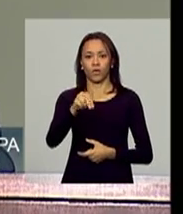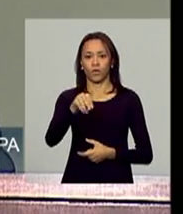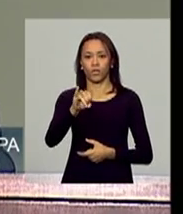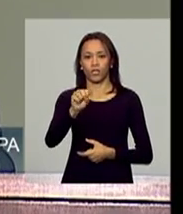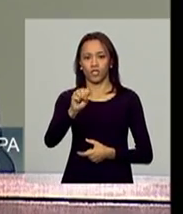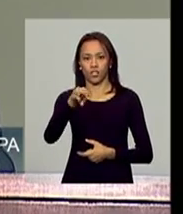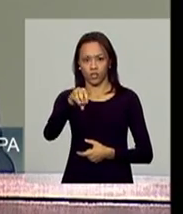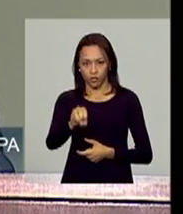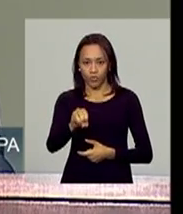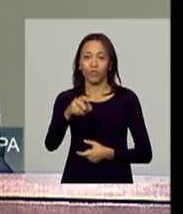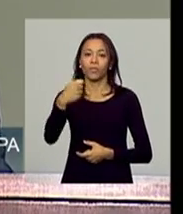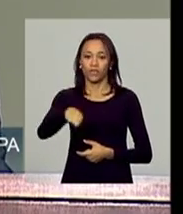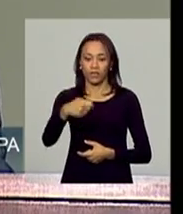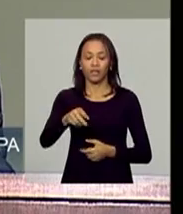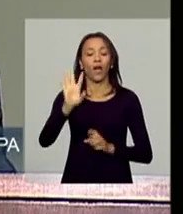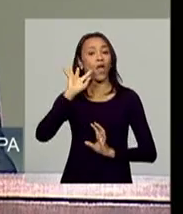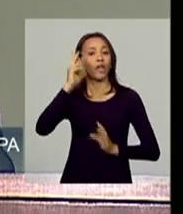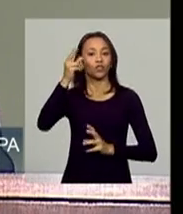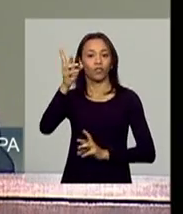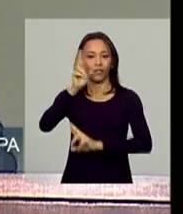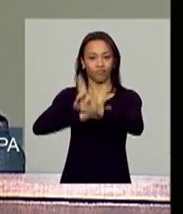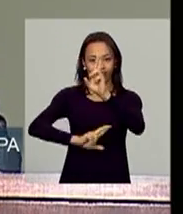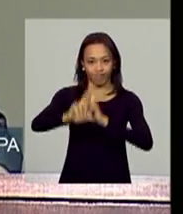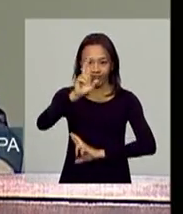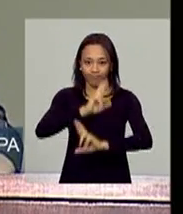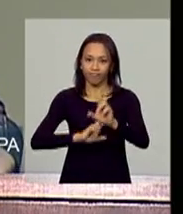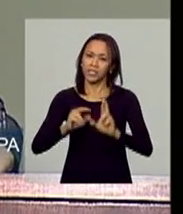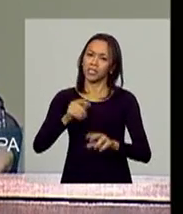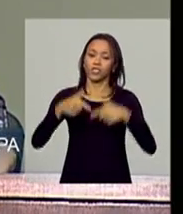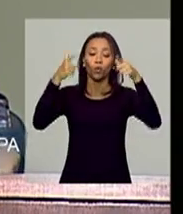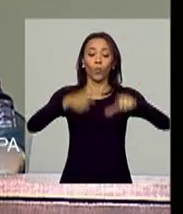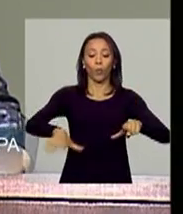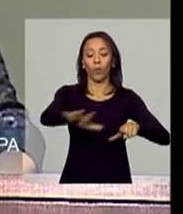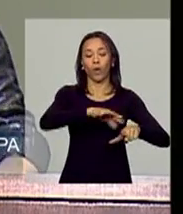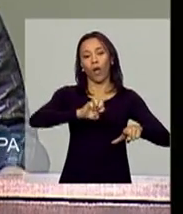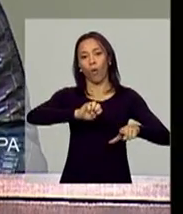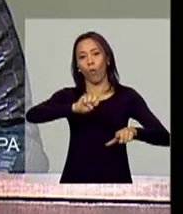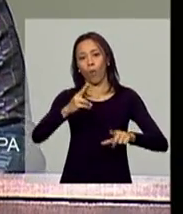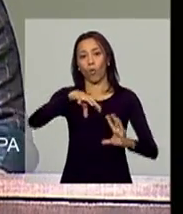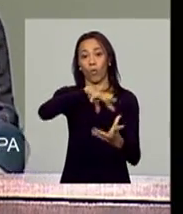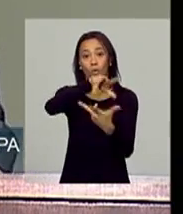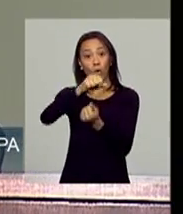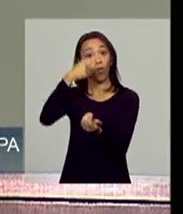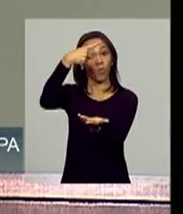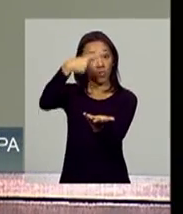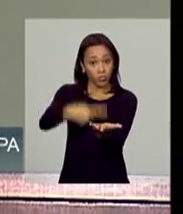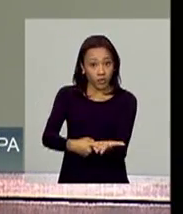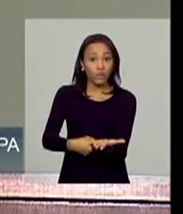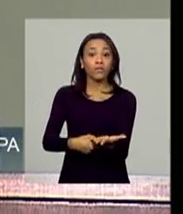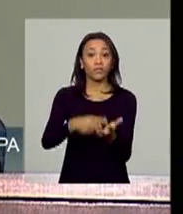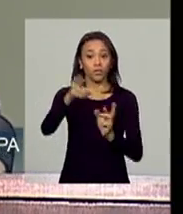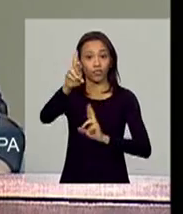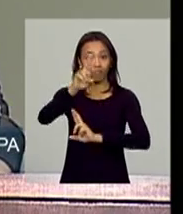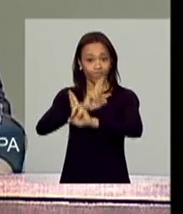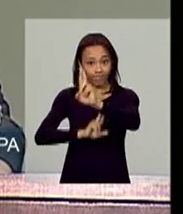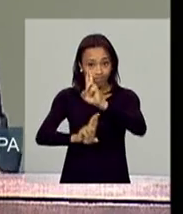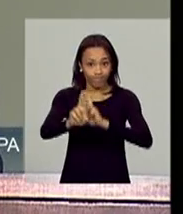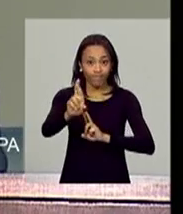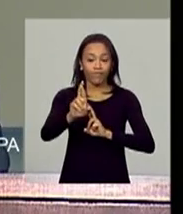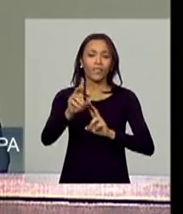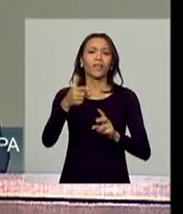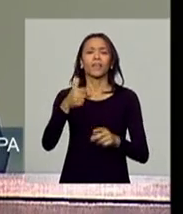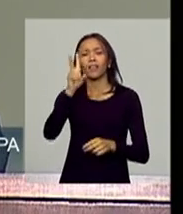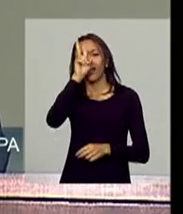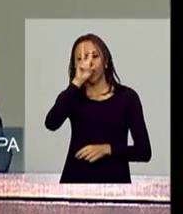marco multilateral, regional ou global. Acordos bilaterais, sobretudo aqueles